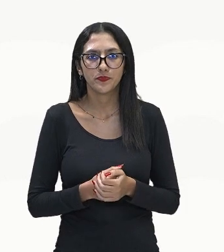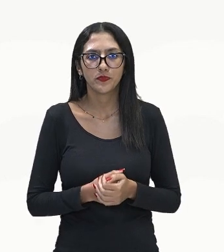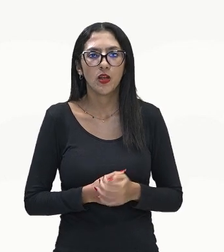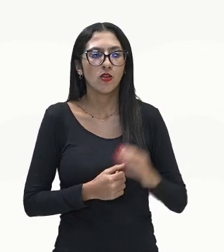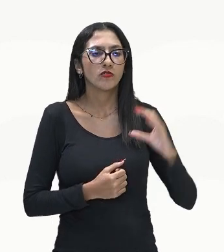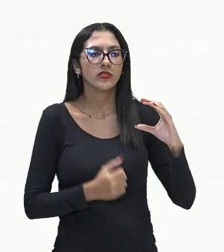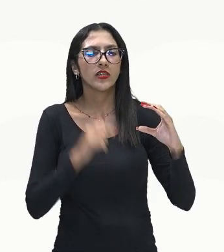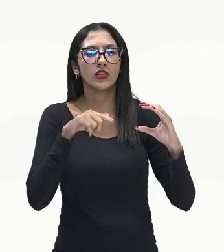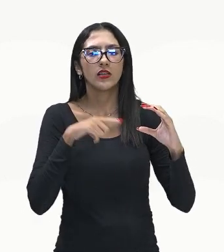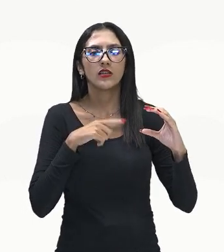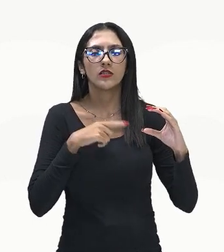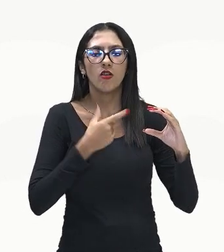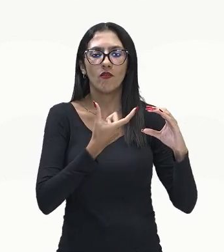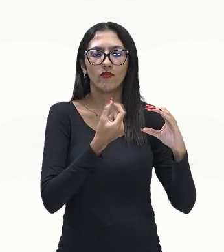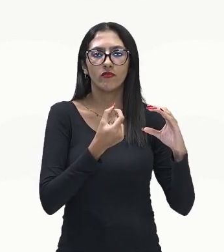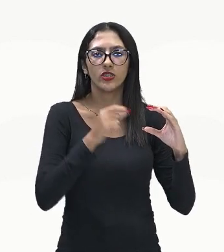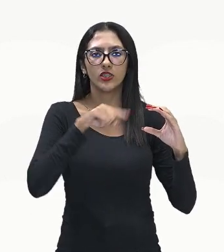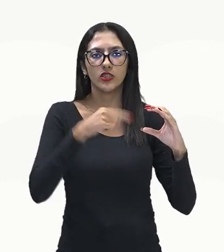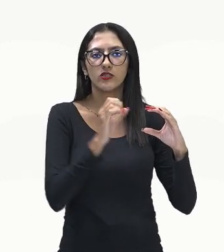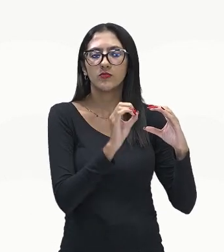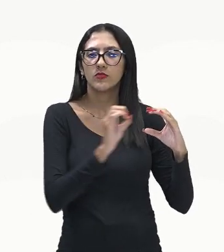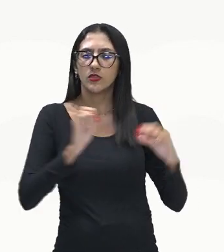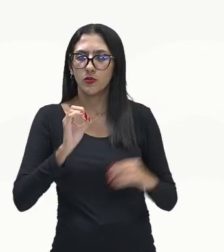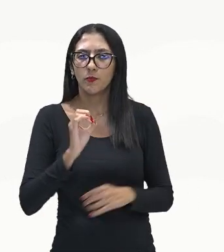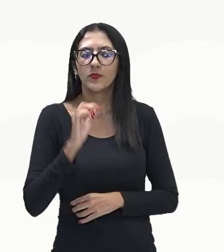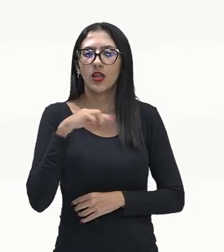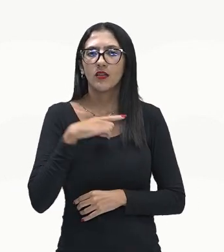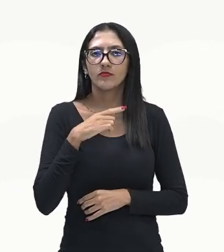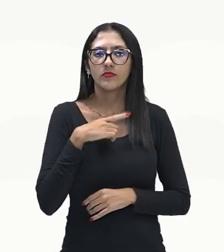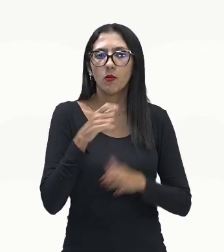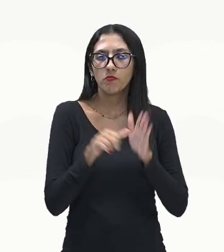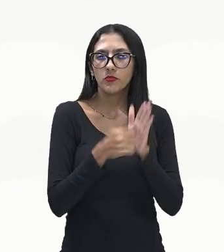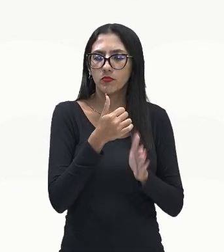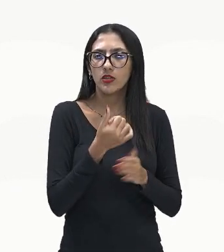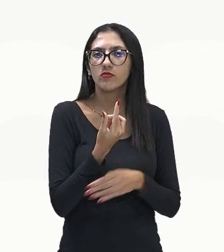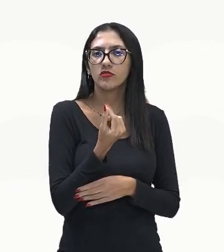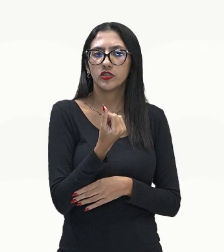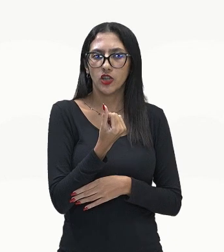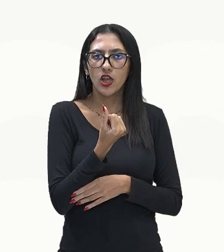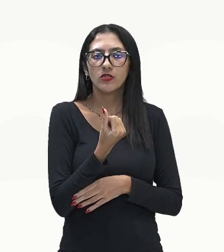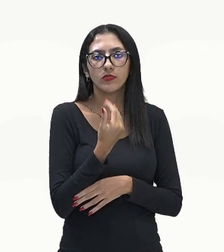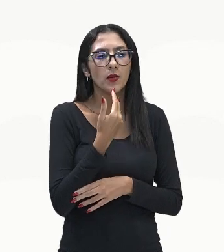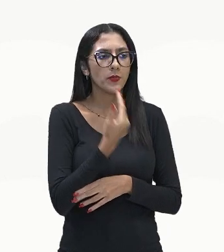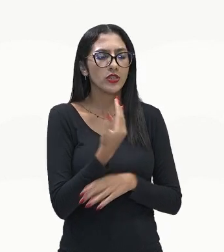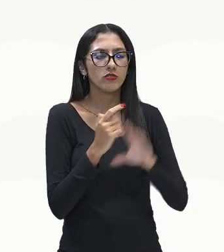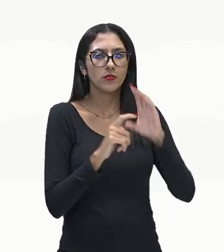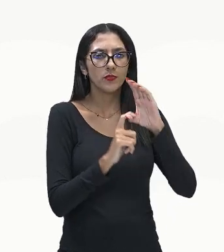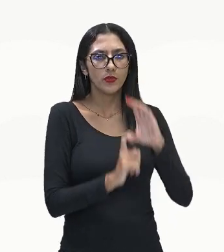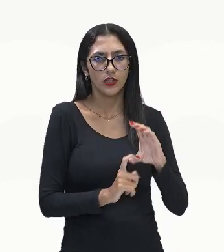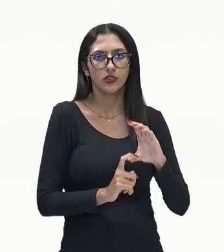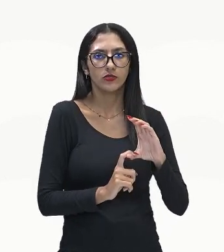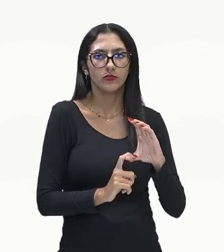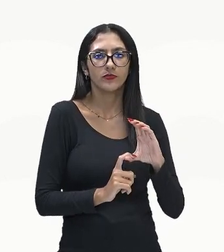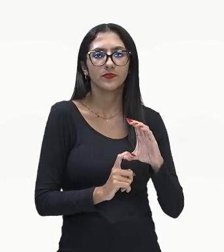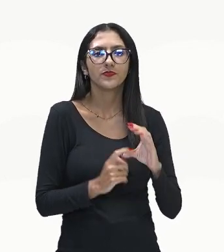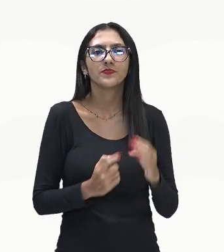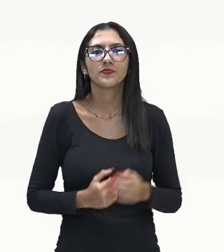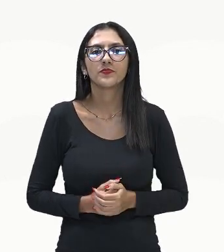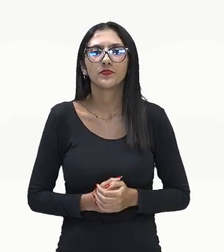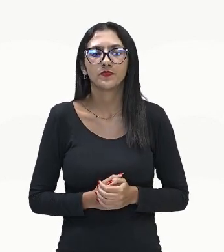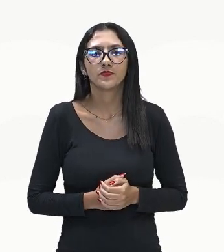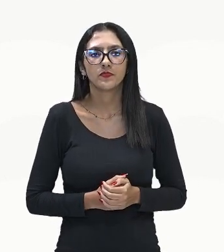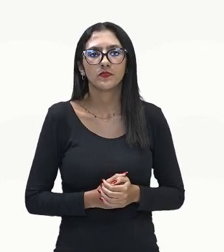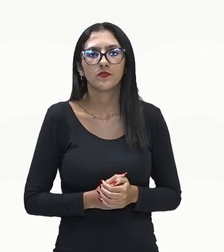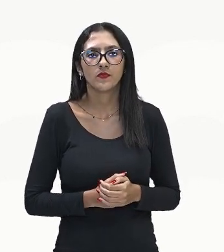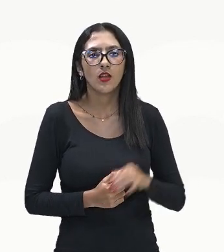né, os 20 mil, que é o valor que é interessante aí para se pegar o empréstimo, né? A